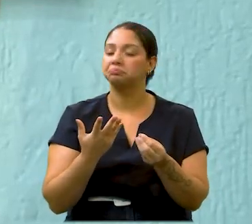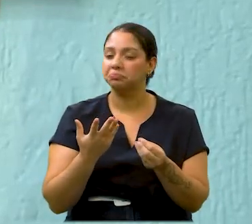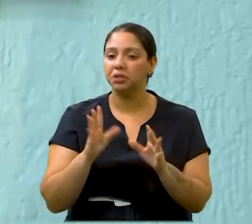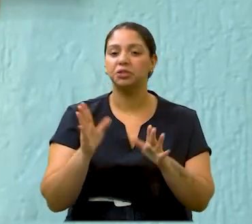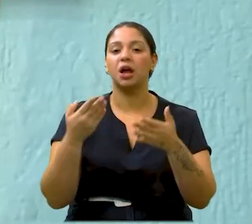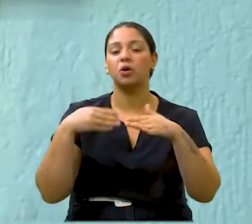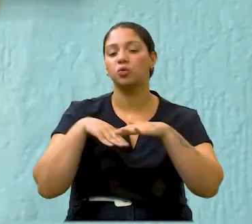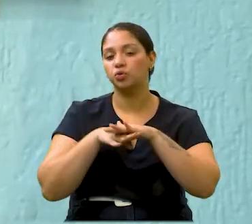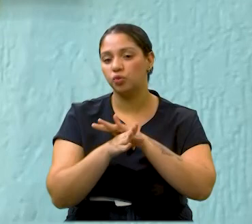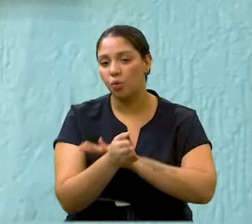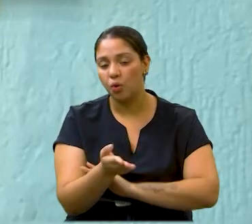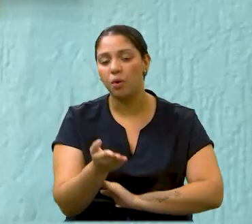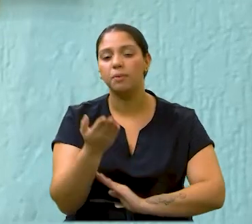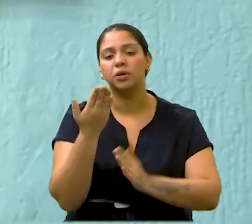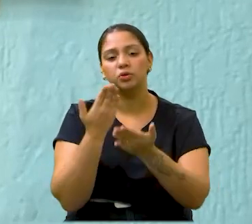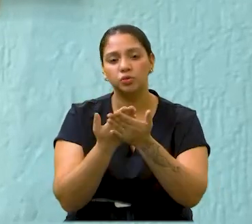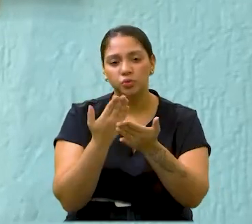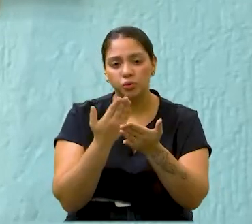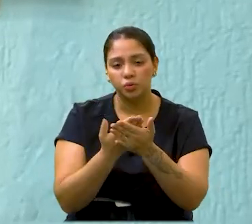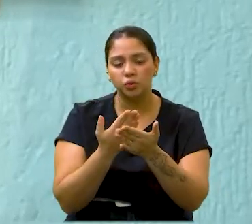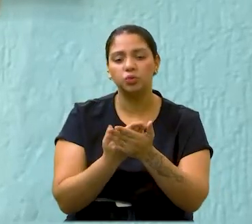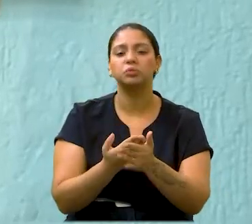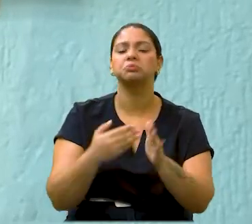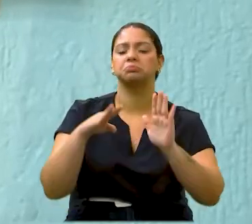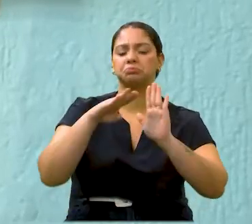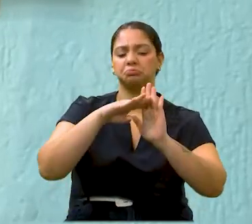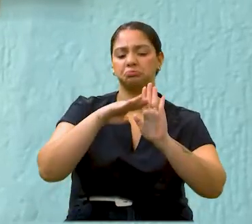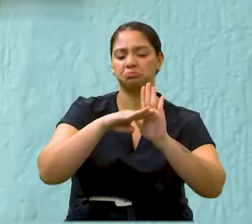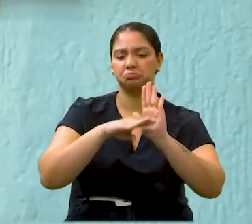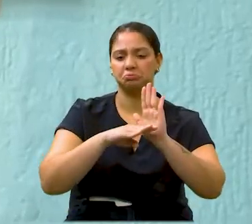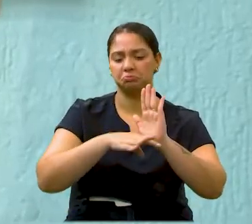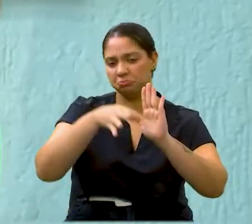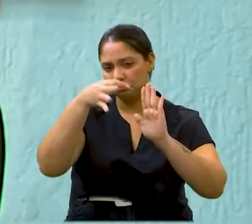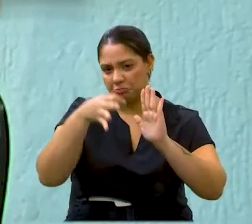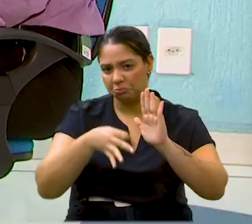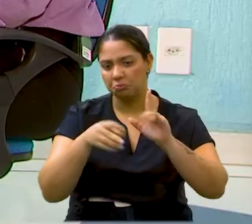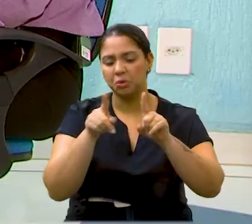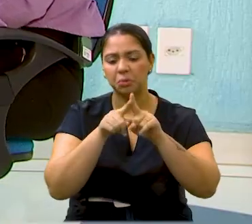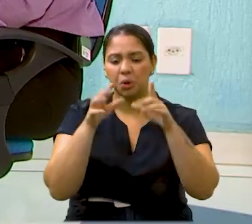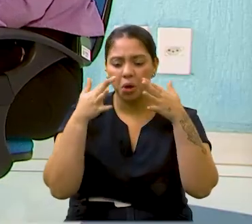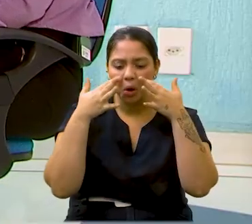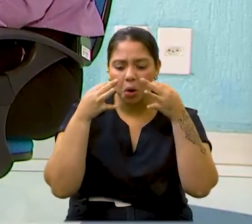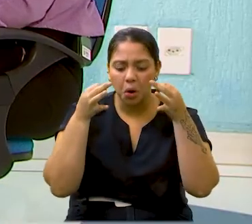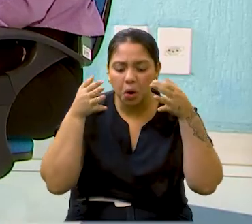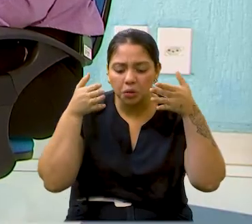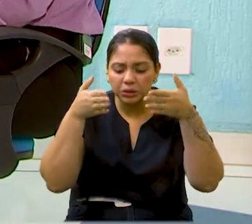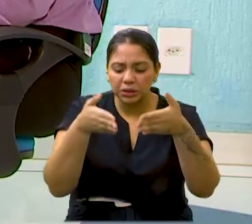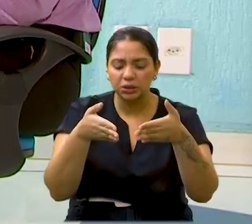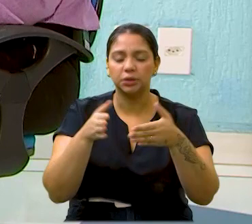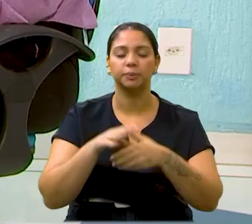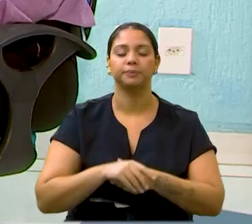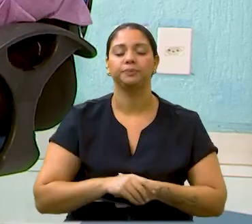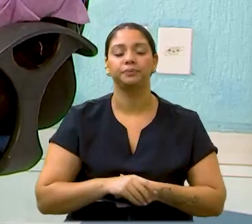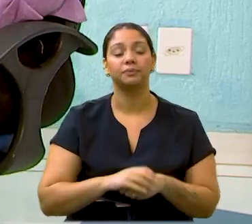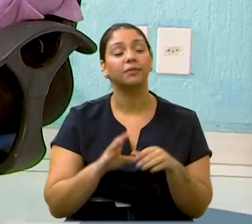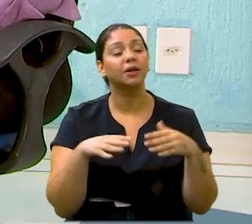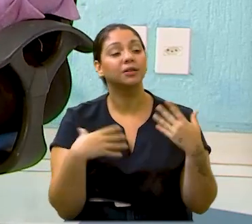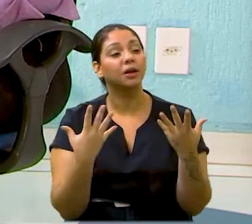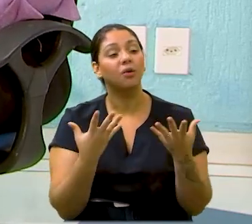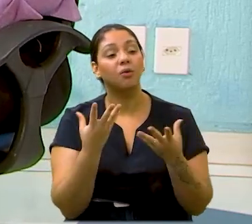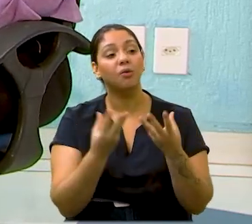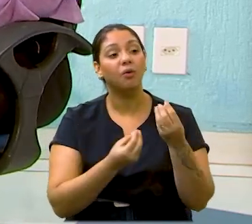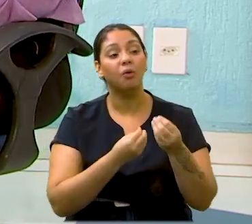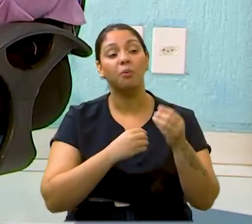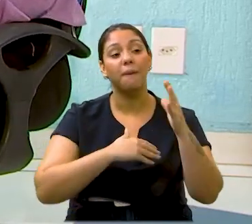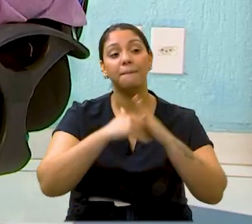da disciplina, trazer a concentração, né? Nesse sentido. Sim. Bom, como funciona